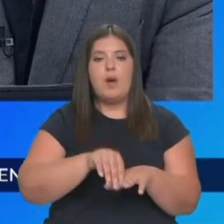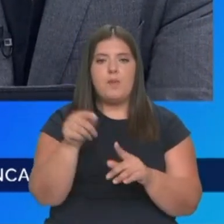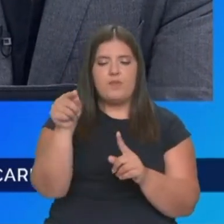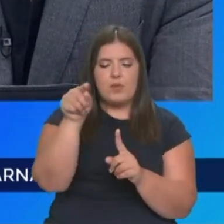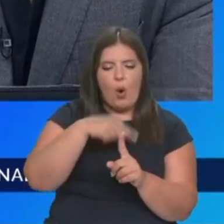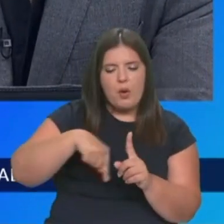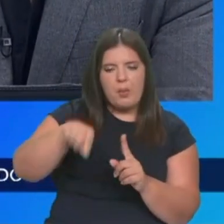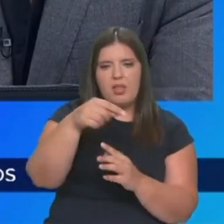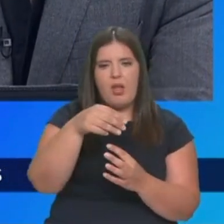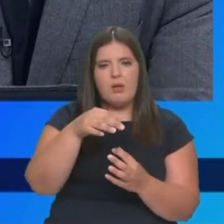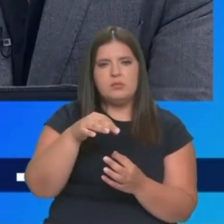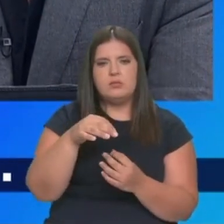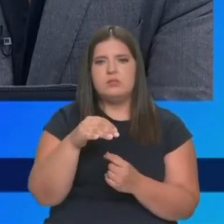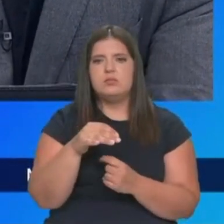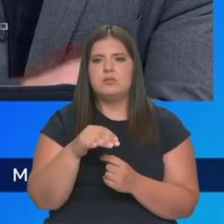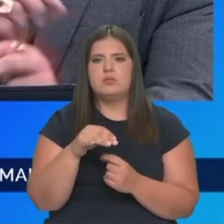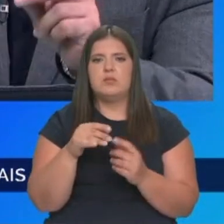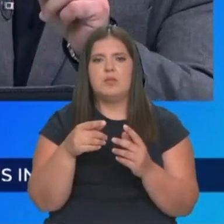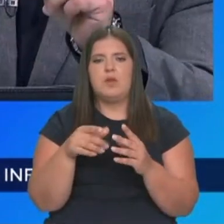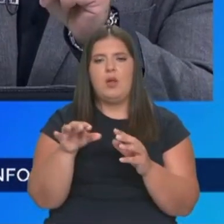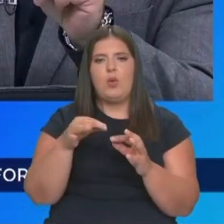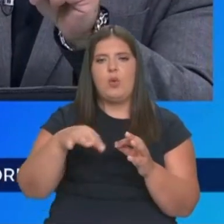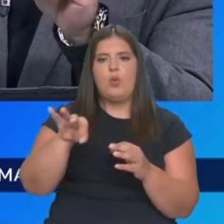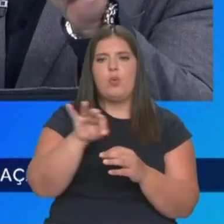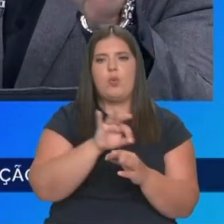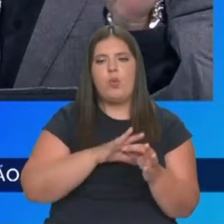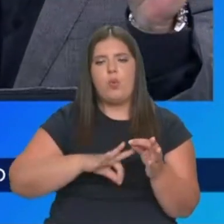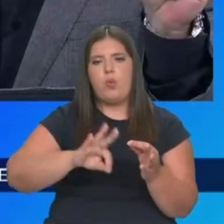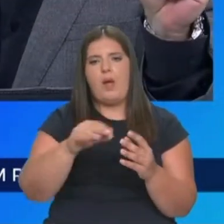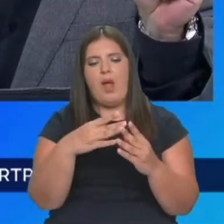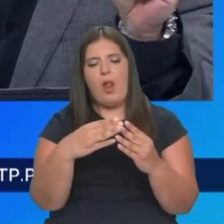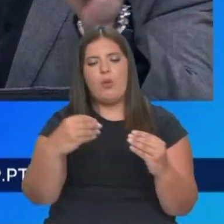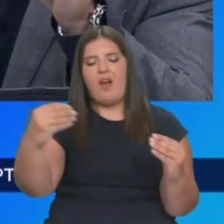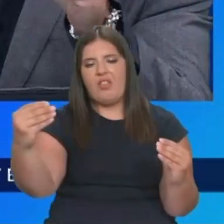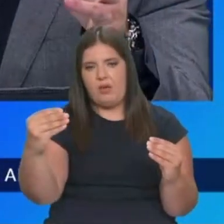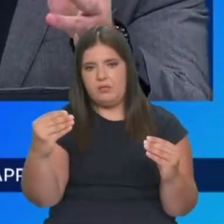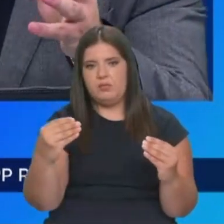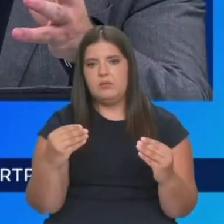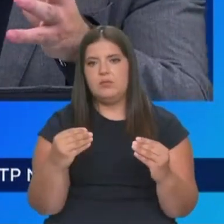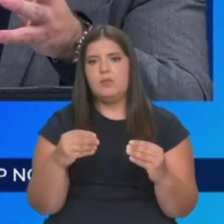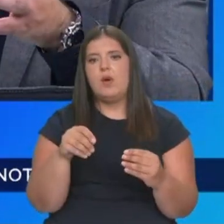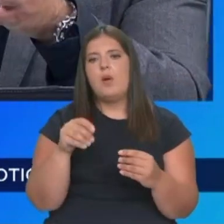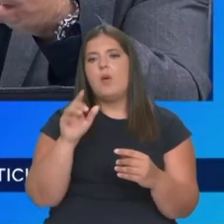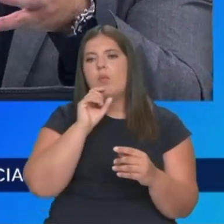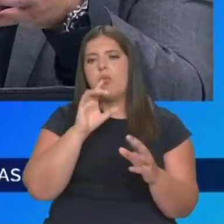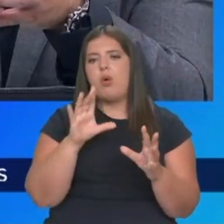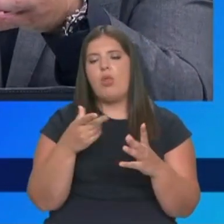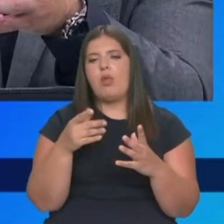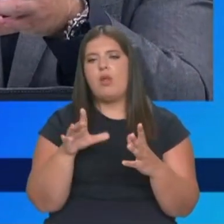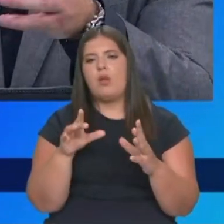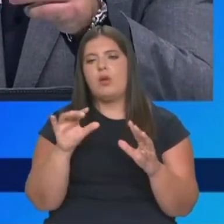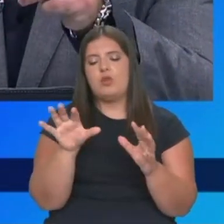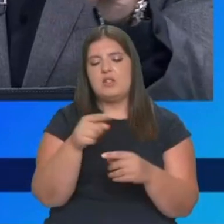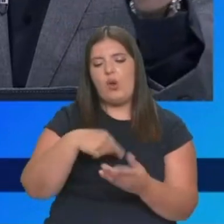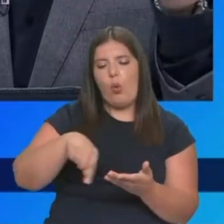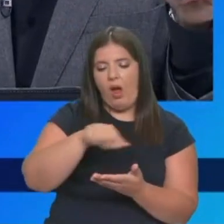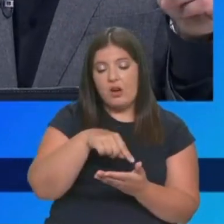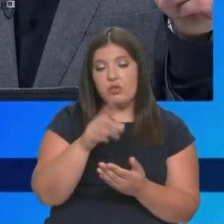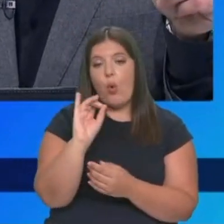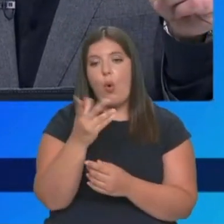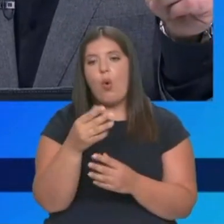órbita extraordinariamente excêntrica. Excêntrica quer dizer alongada. As órbitas dos planetas podem ser ou mais ou menos circulares